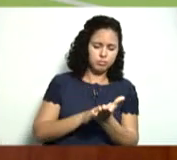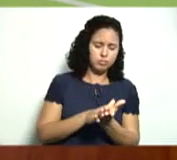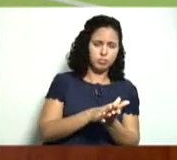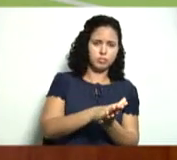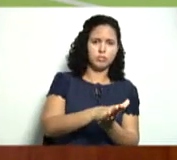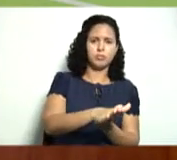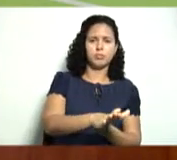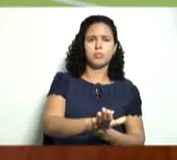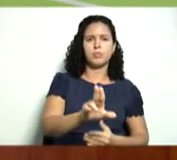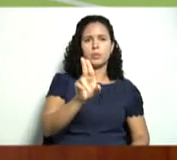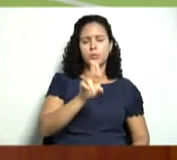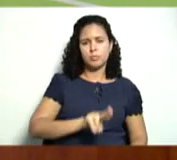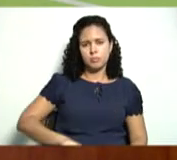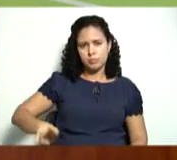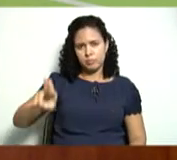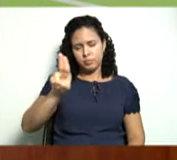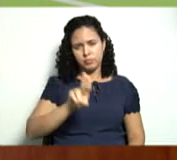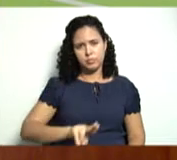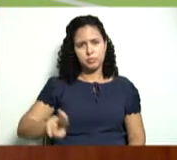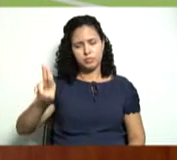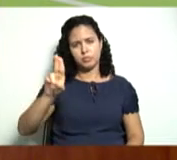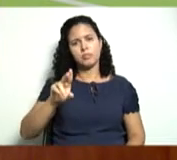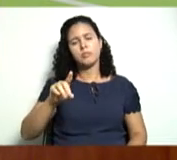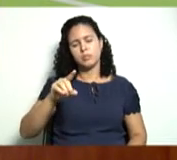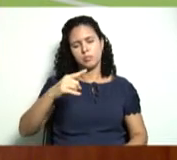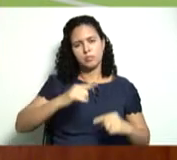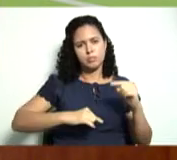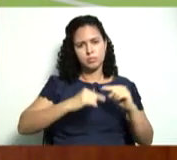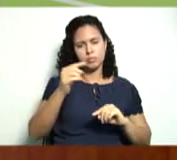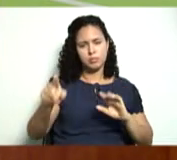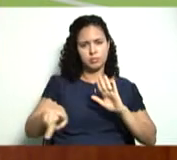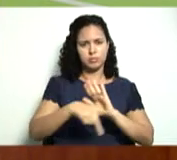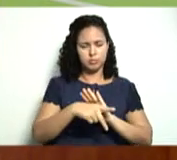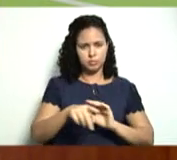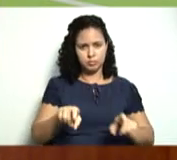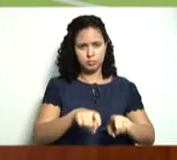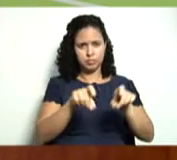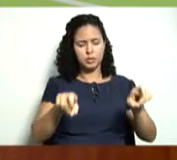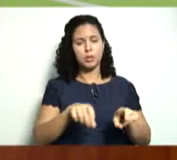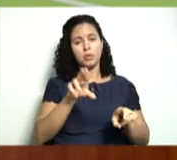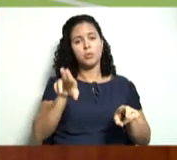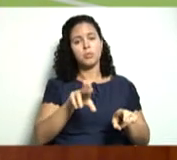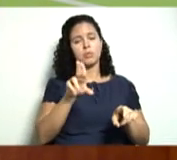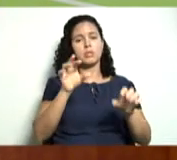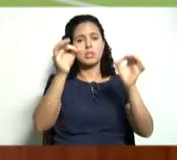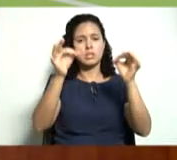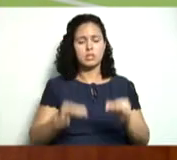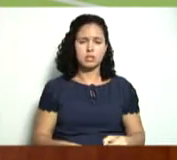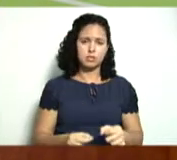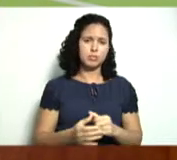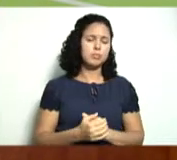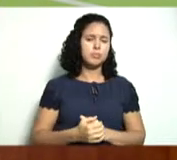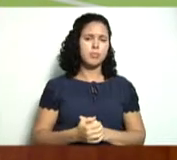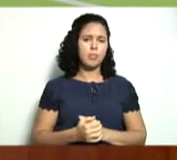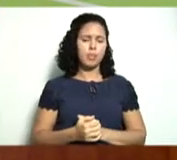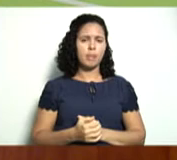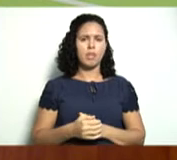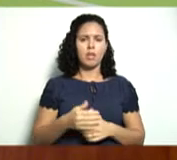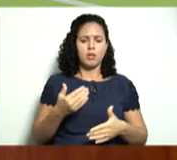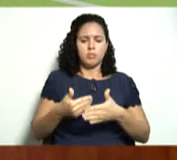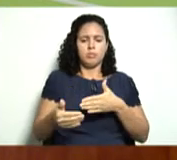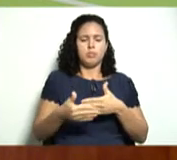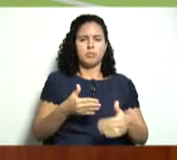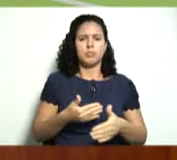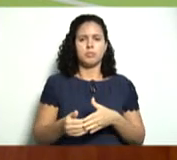alguns recursos e serviços disponíveis no computador e saber utilizar da forma correta não é esse processo a gente não é na forma